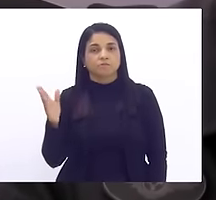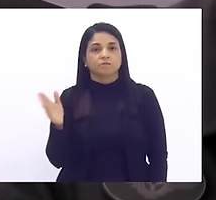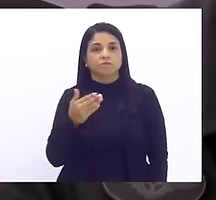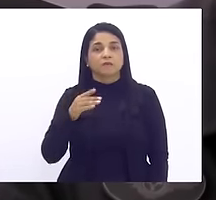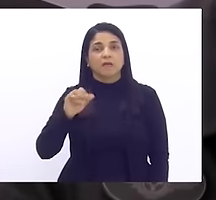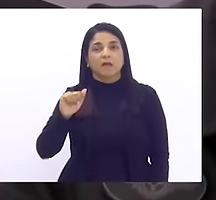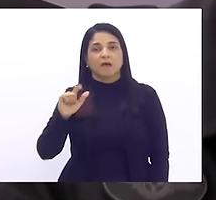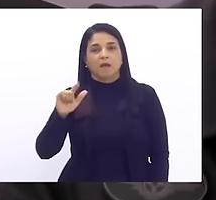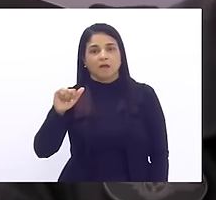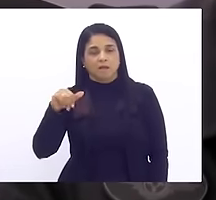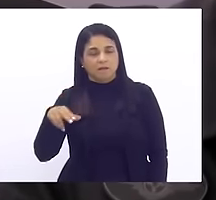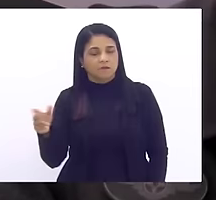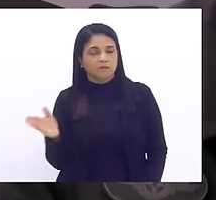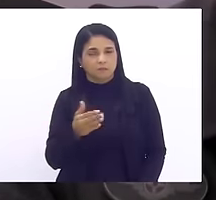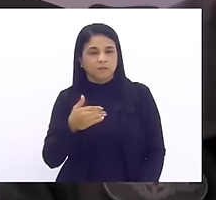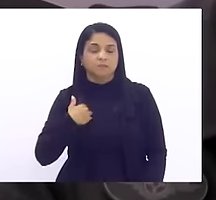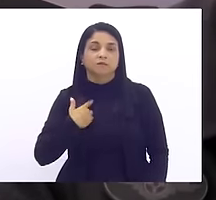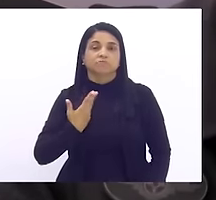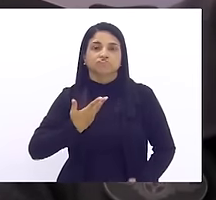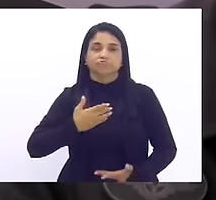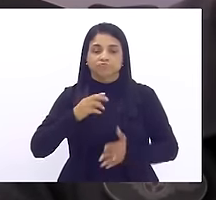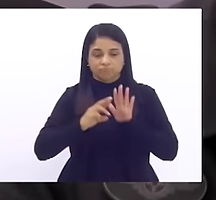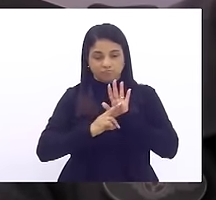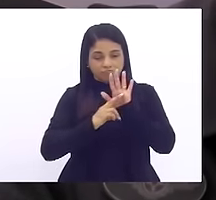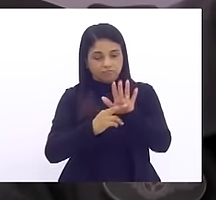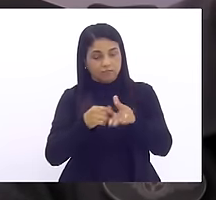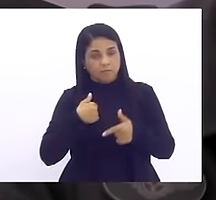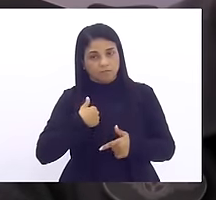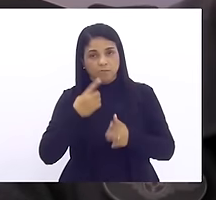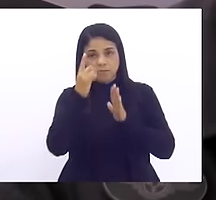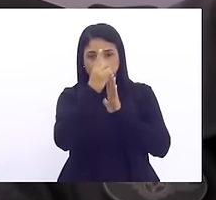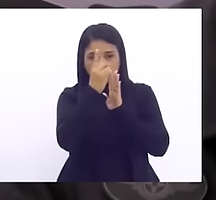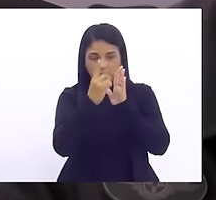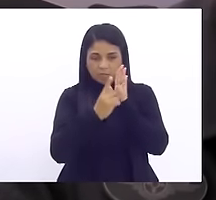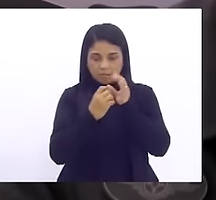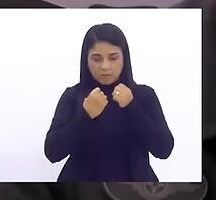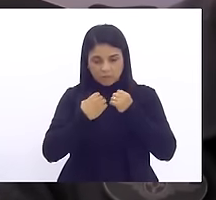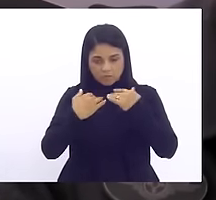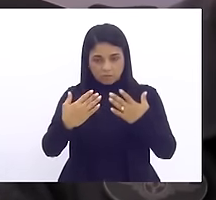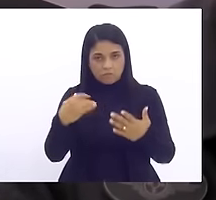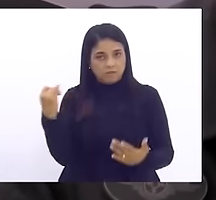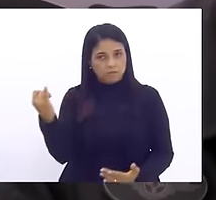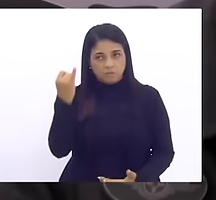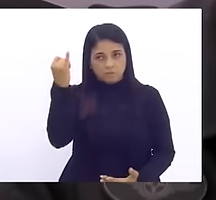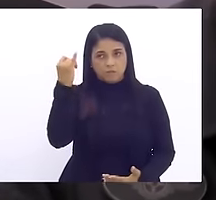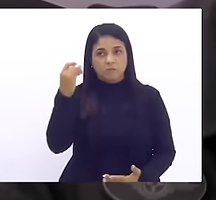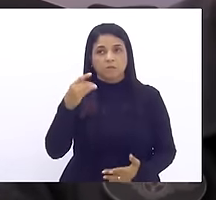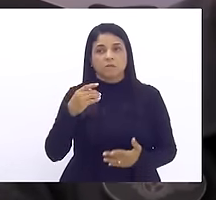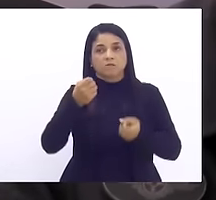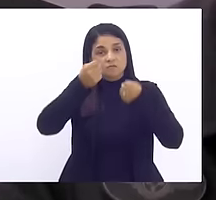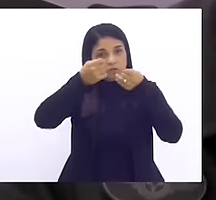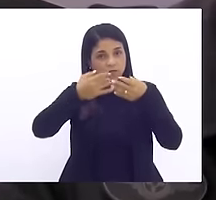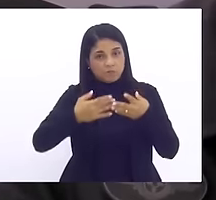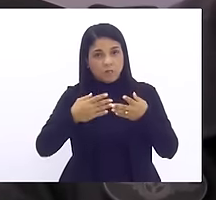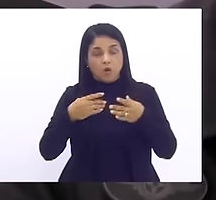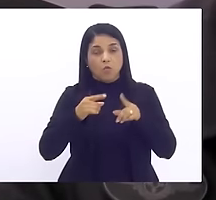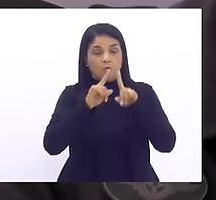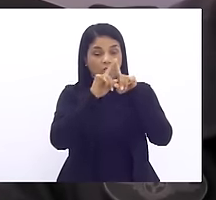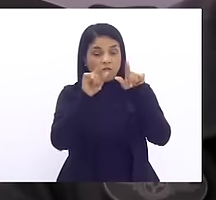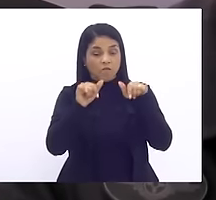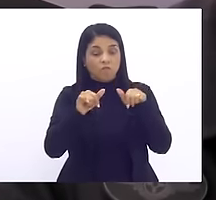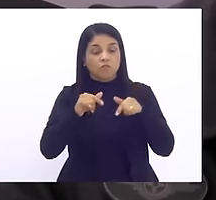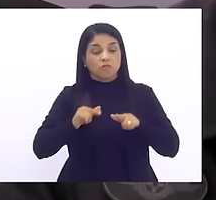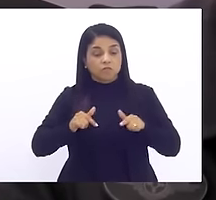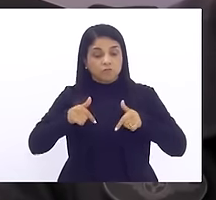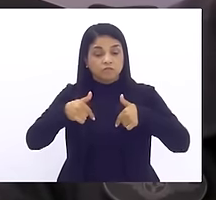Doutora a mim ter me mandado representar o Detran nessa audiência importante primeiramente eu vou começar falando como funciona a operação